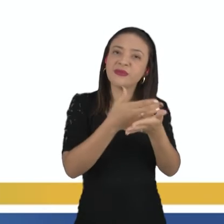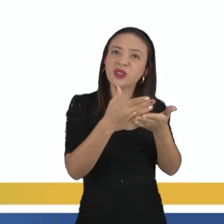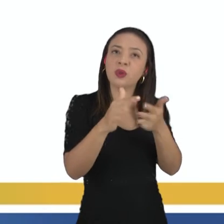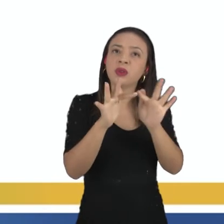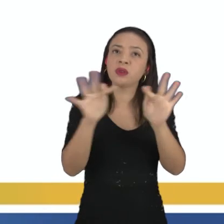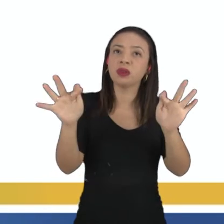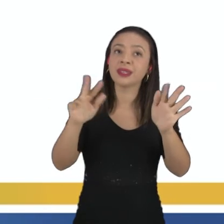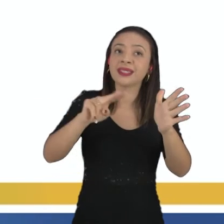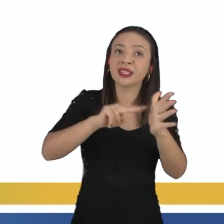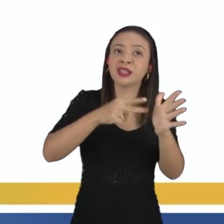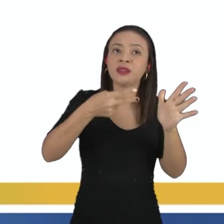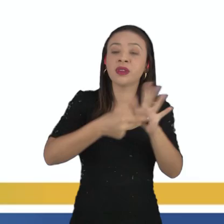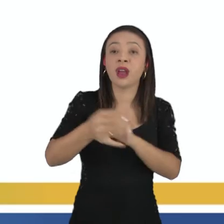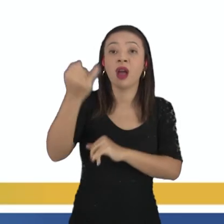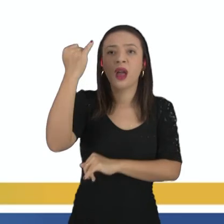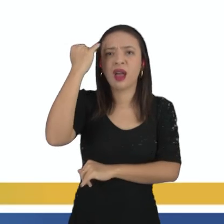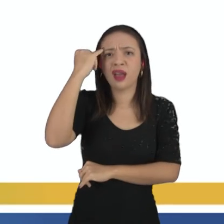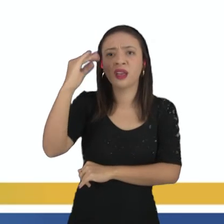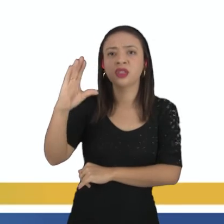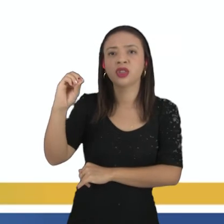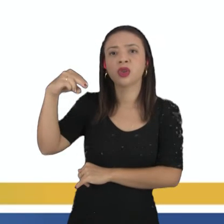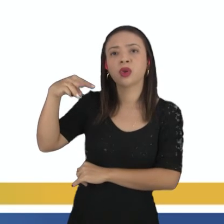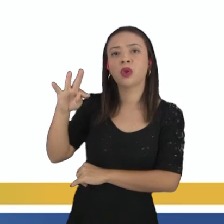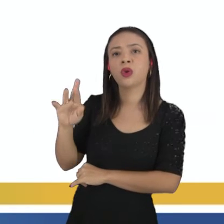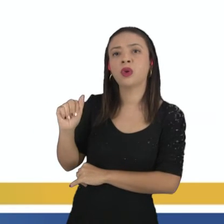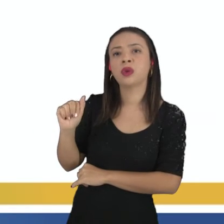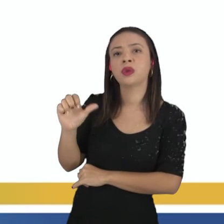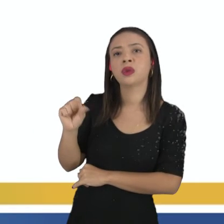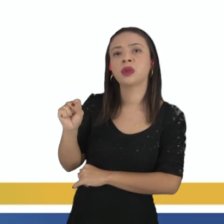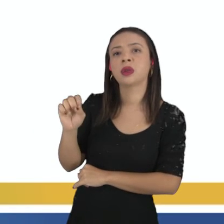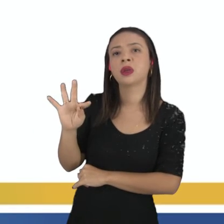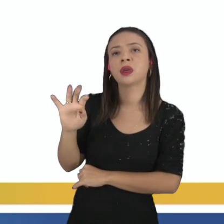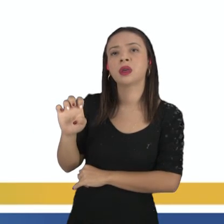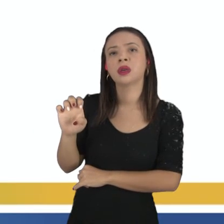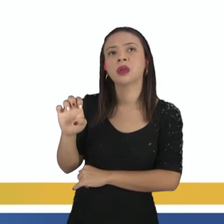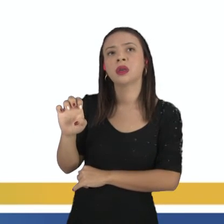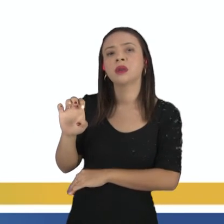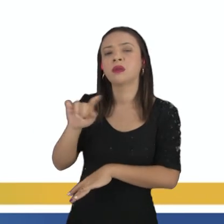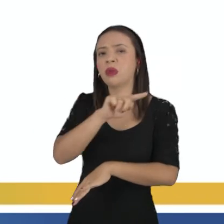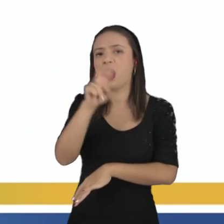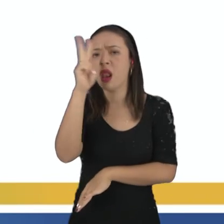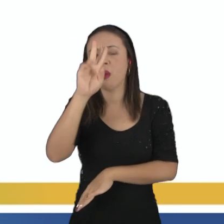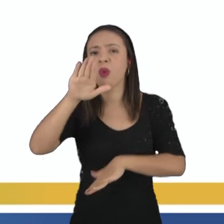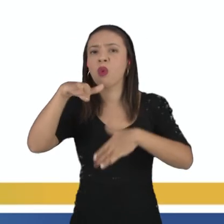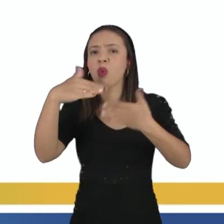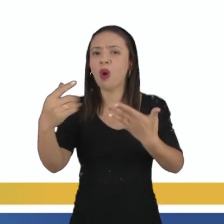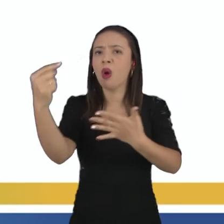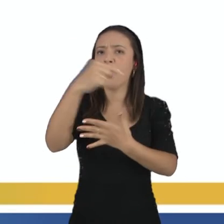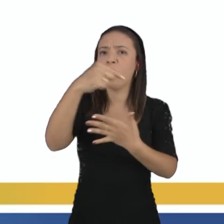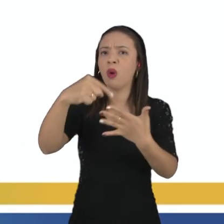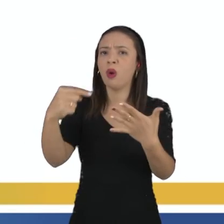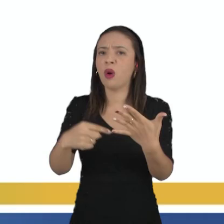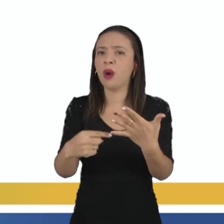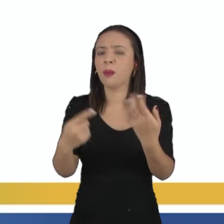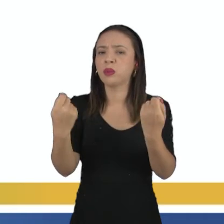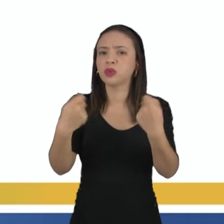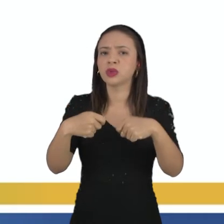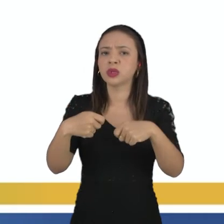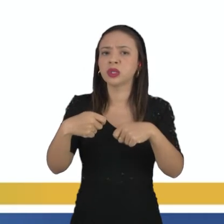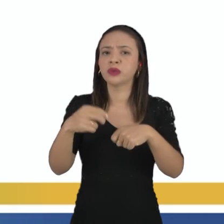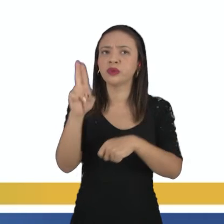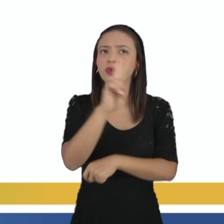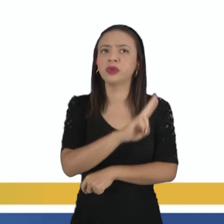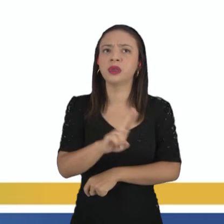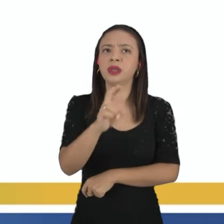que exprime ideia de contraste. Vocês lembram qual operador, que tipo de operador é quando